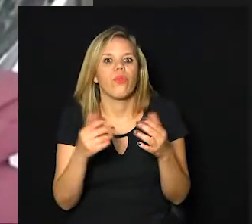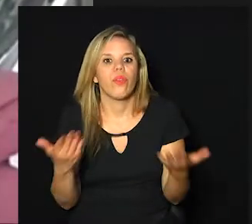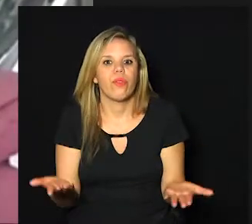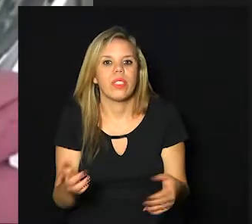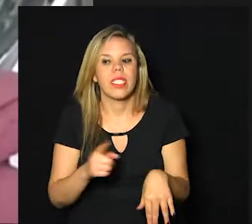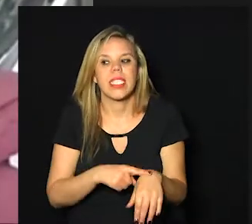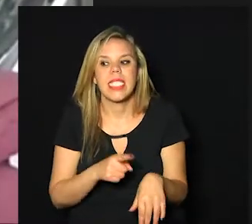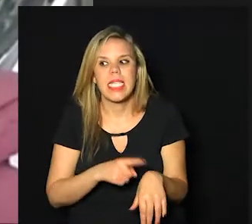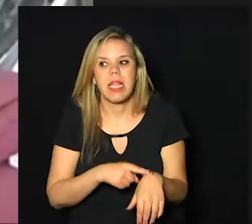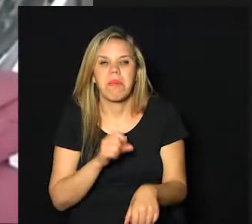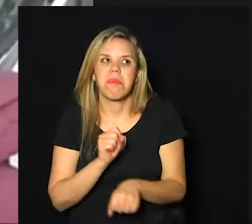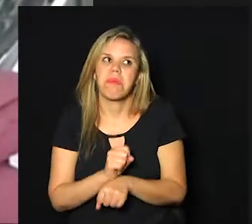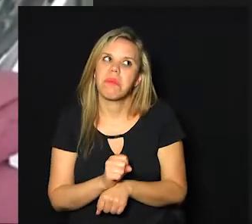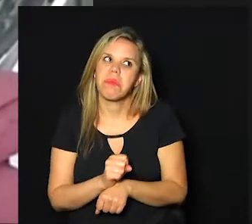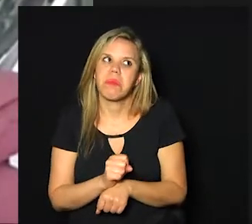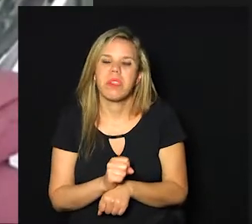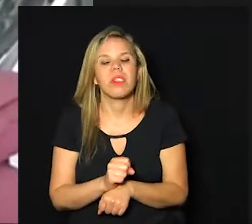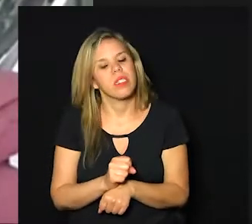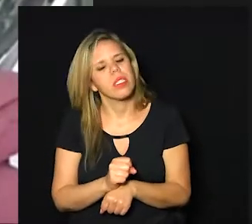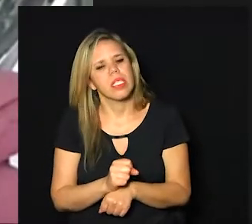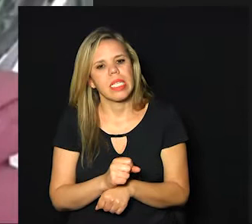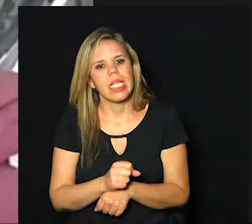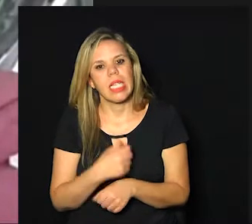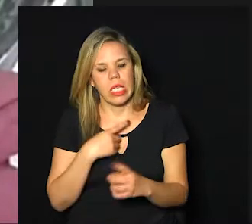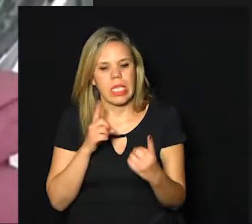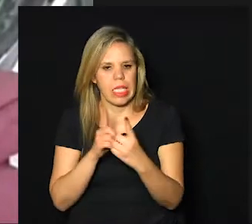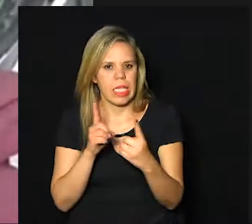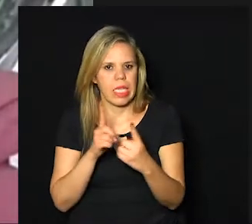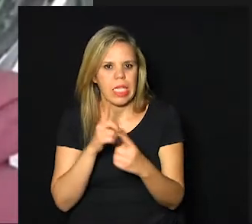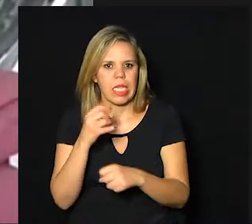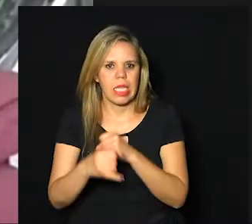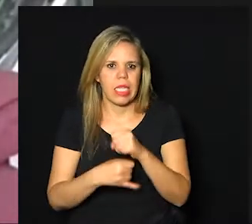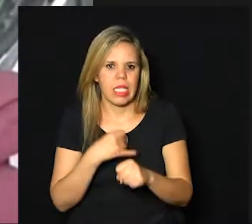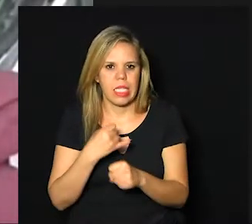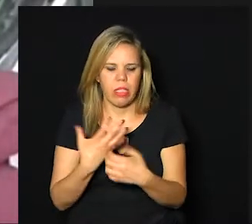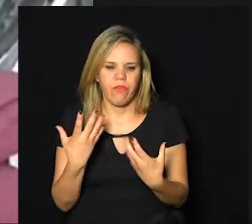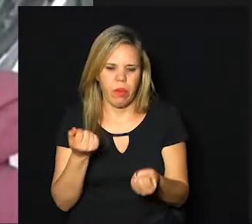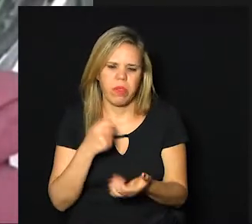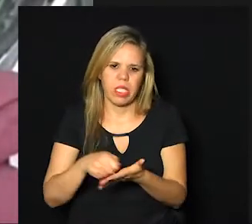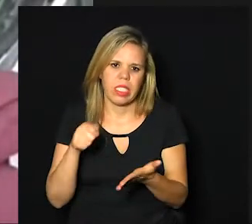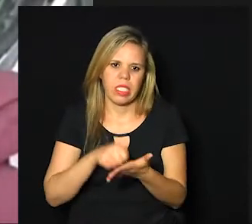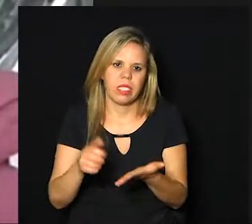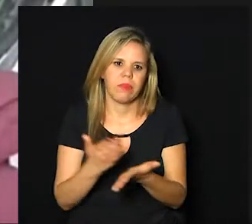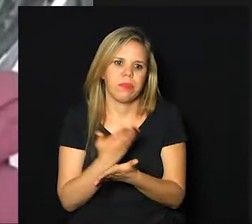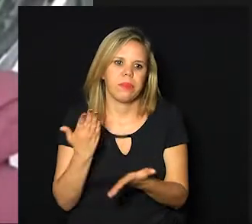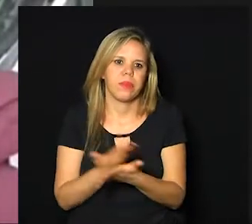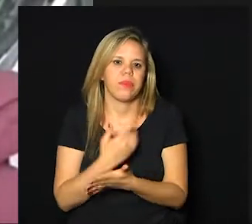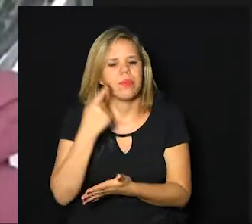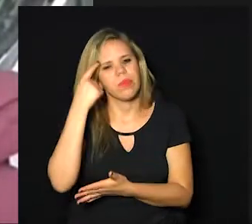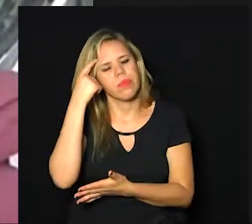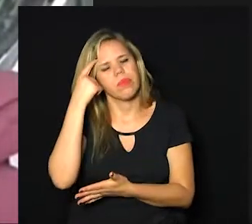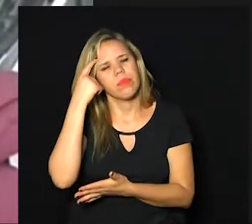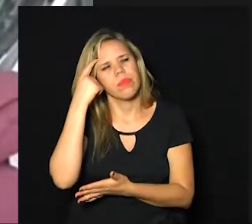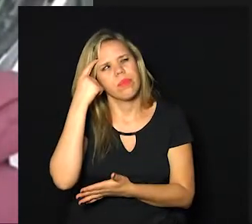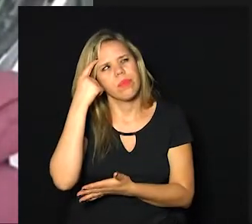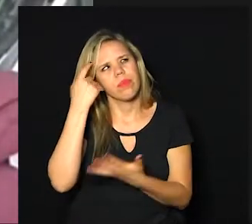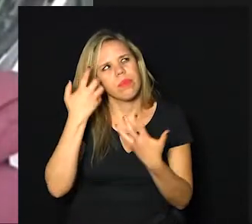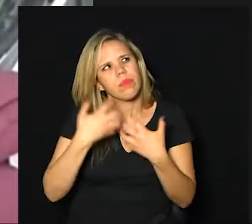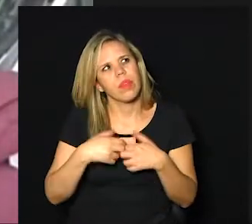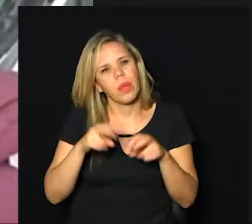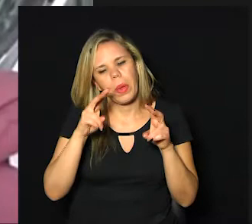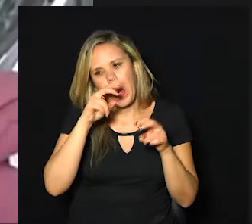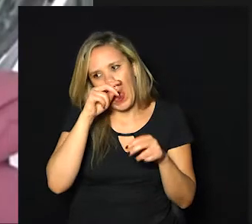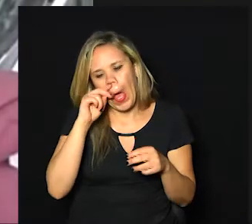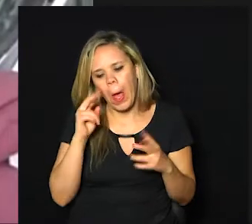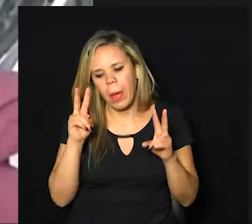este tempo, né? Eu falei, então tá, vamos lá. Eu tô atendendo online só, né? Vamos escrever um livro. E aí, o que, que eu pensei, né? Qual que é o